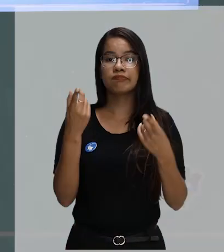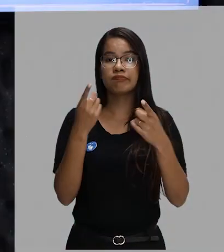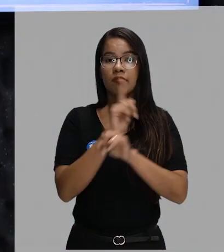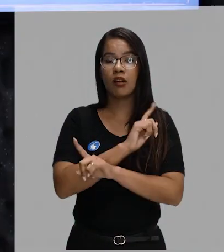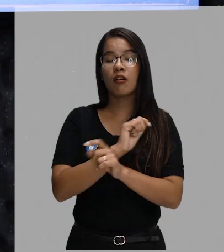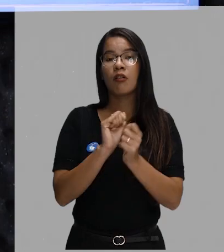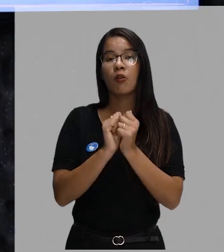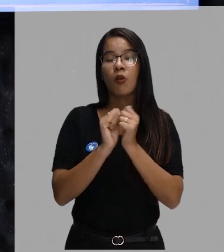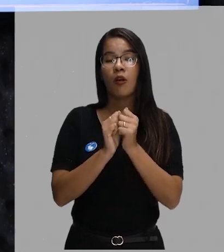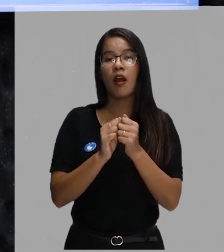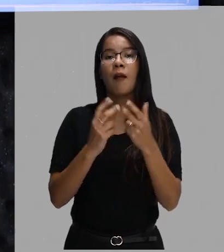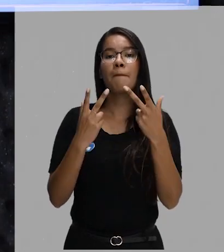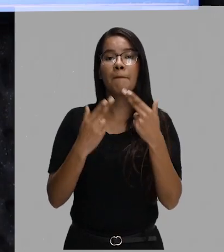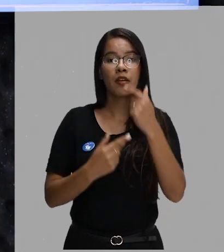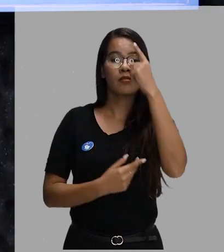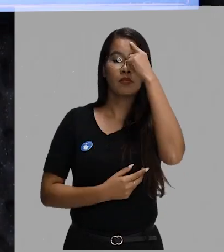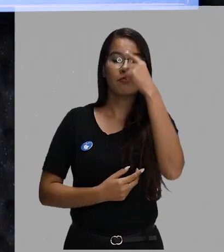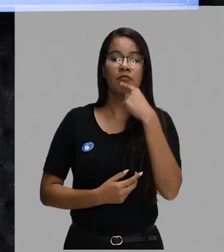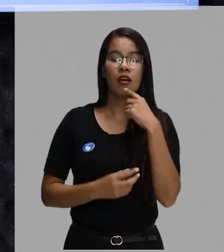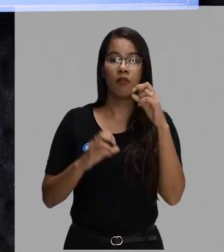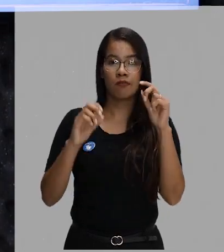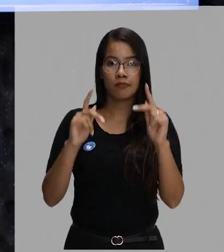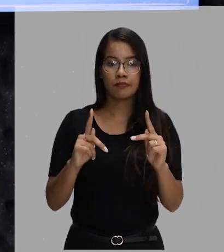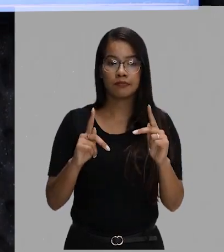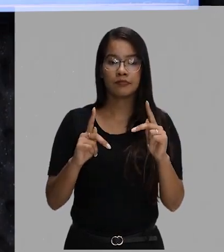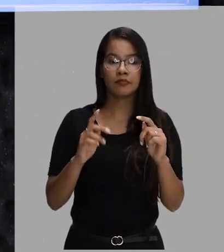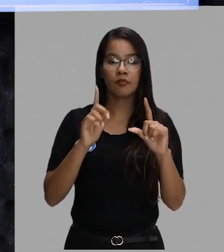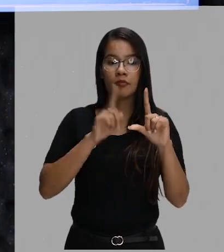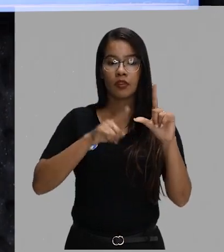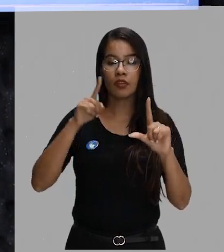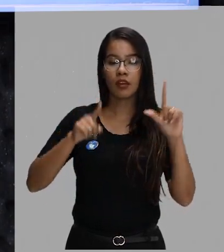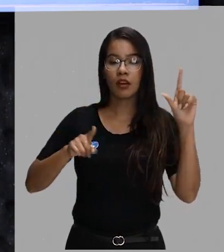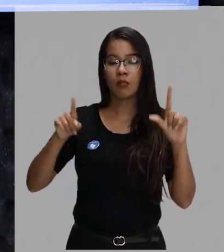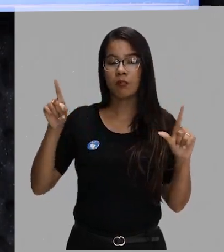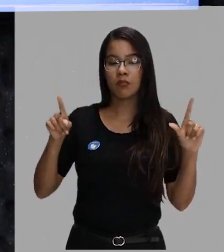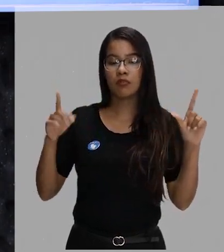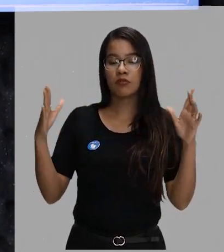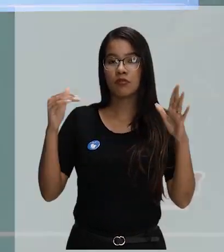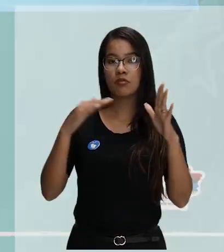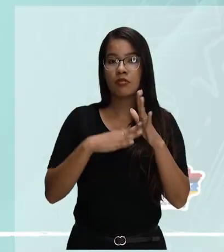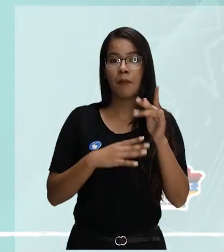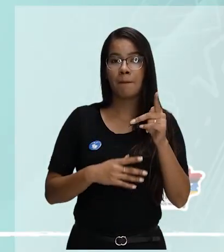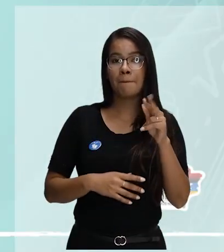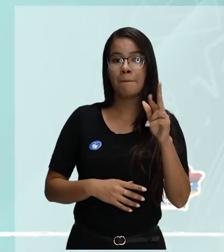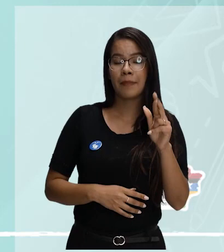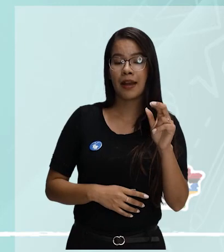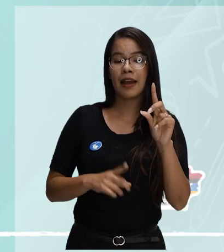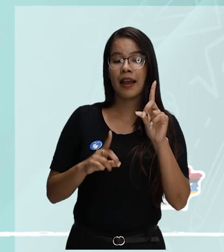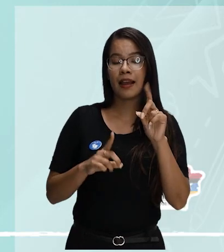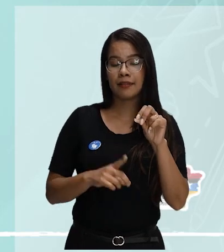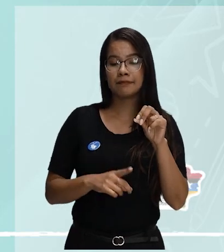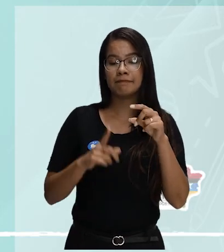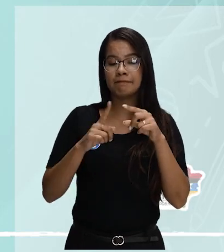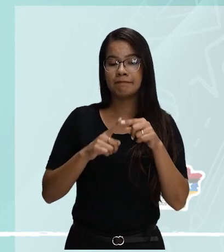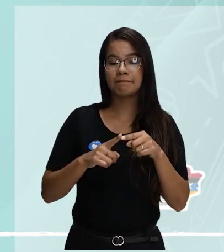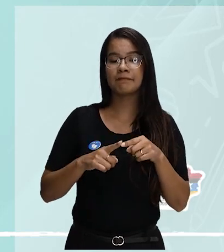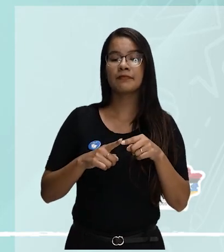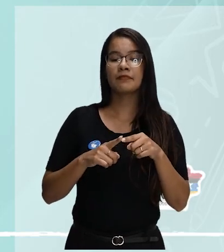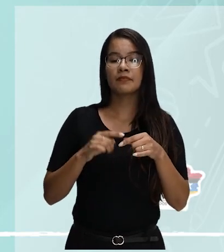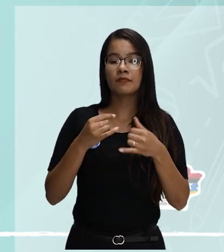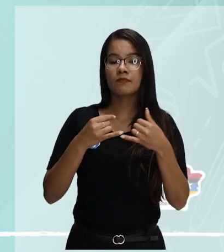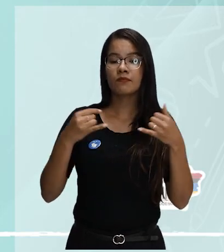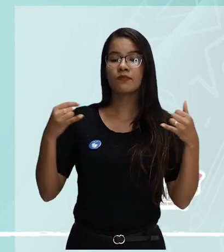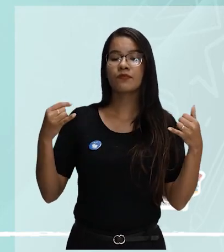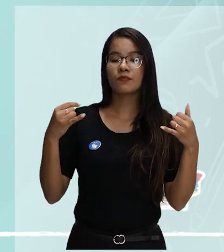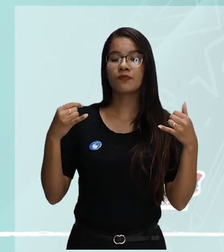A função é par. Certo? O gráfico de uma função par, ela é simétrica em relação ao eixo